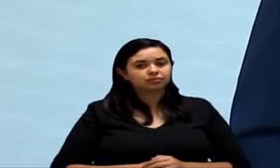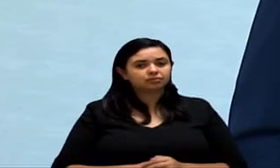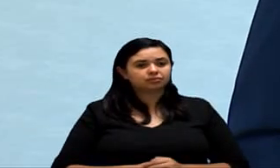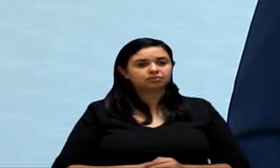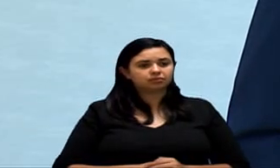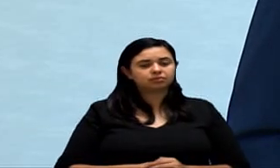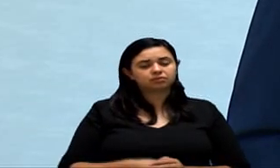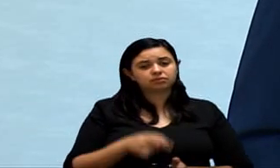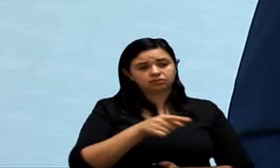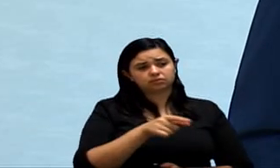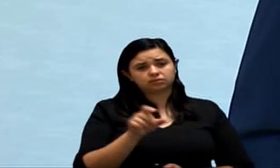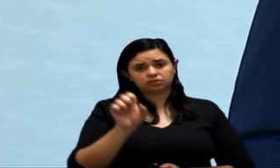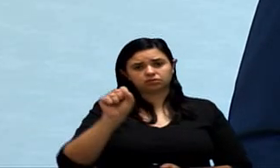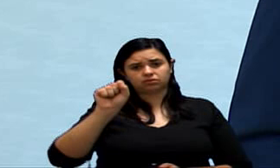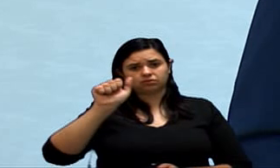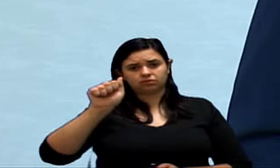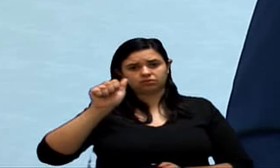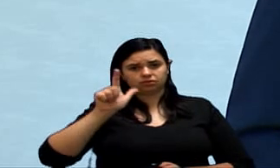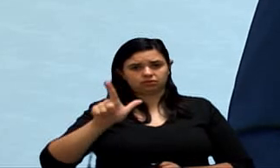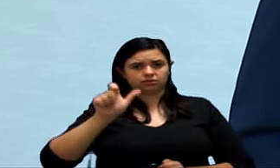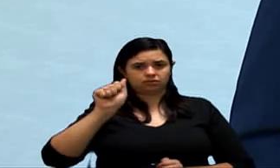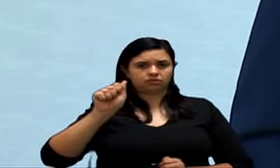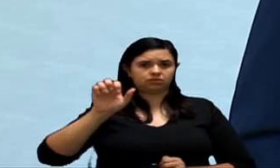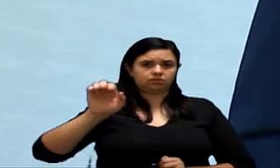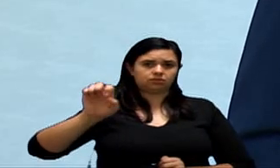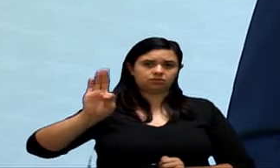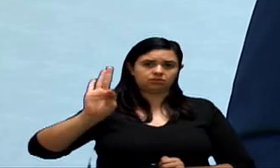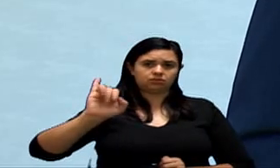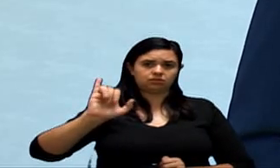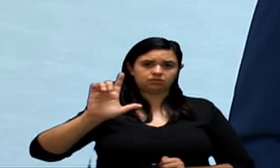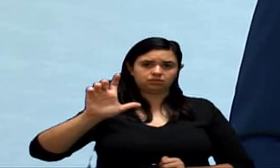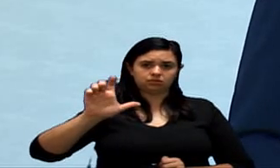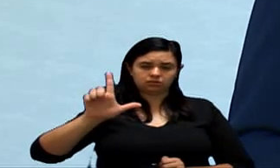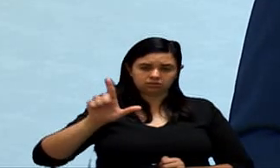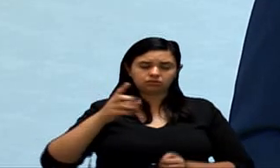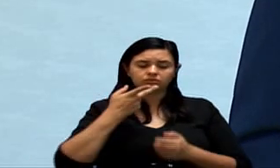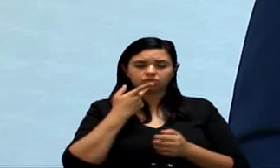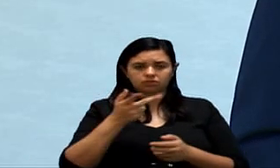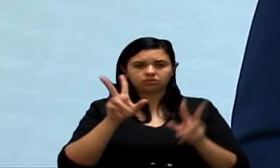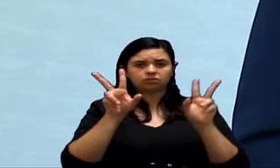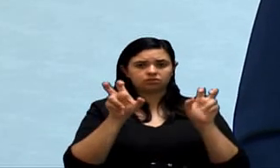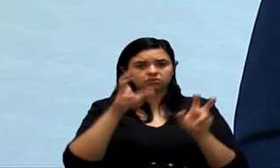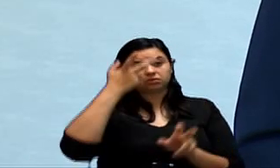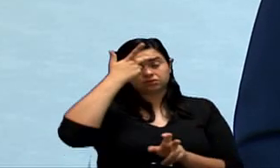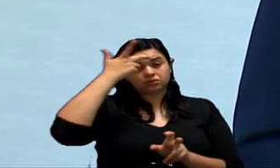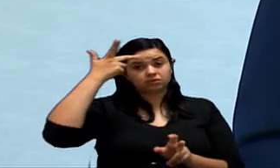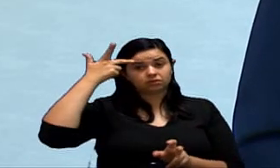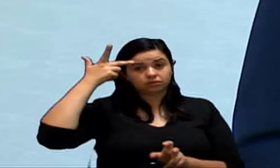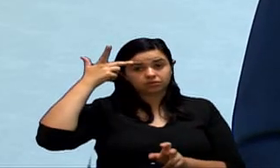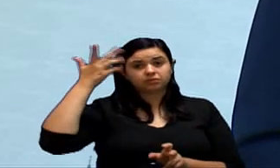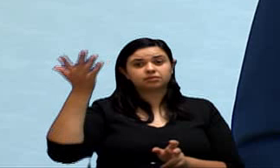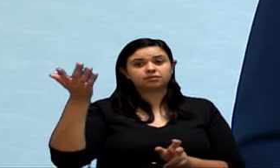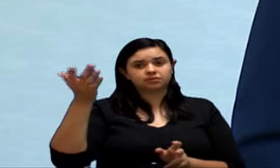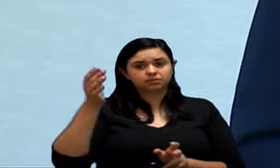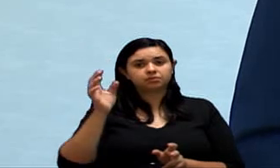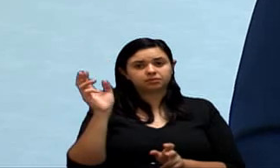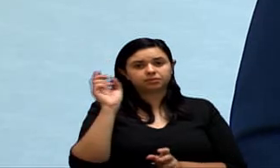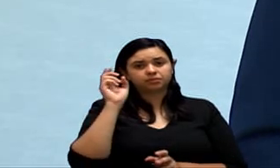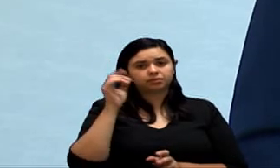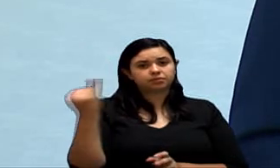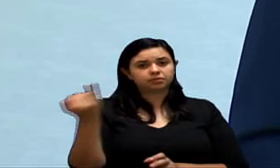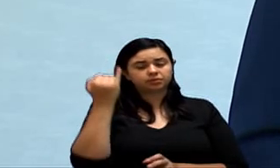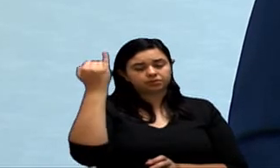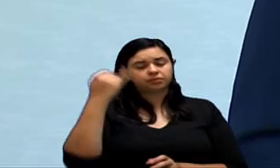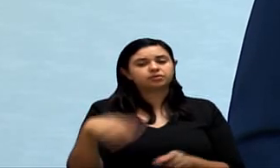tema, né, importante, né, da questão da saúde mental dos servidores, a exatamente.